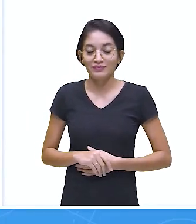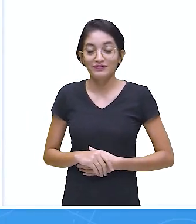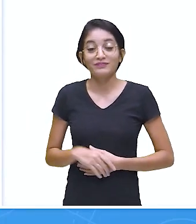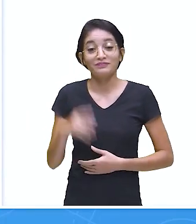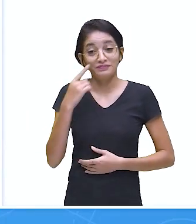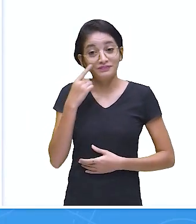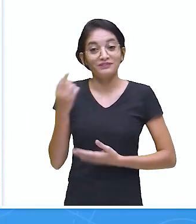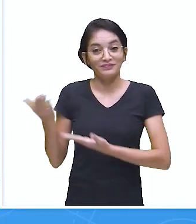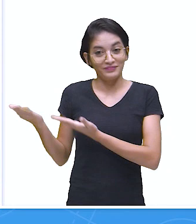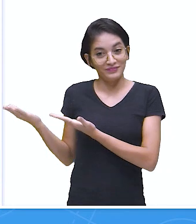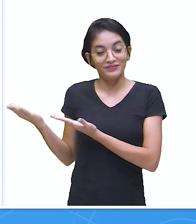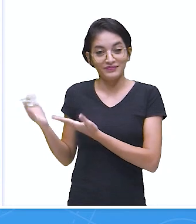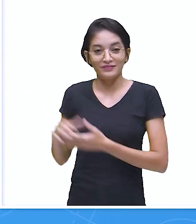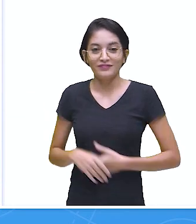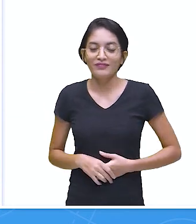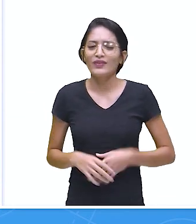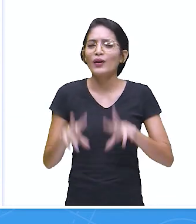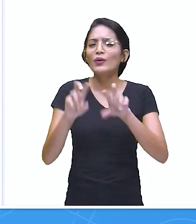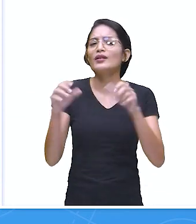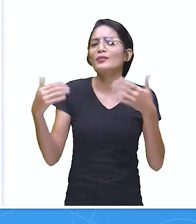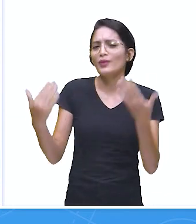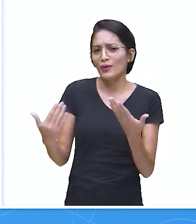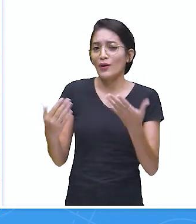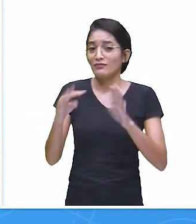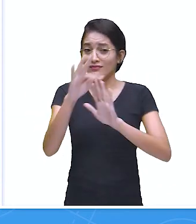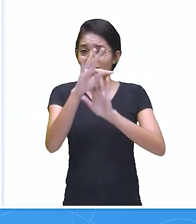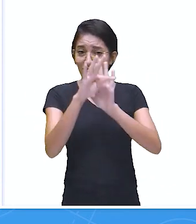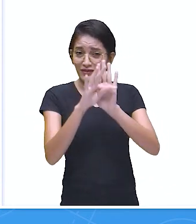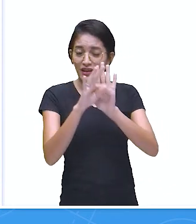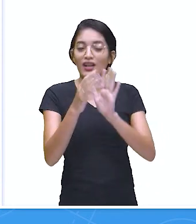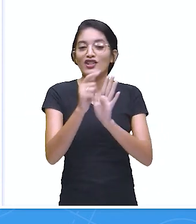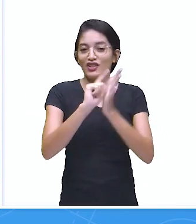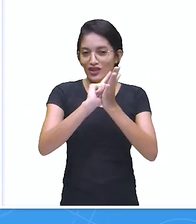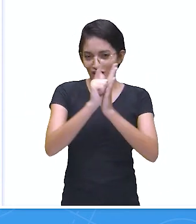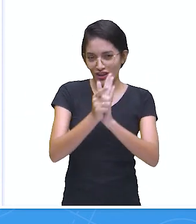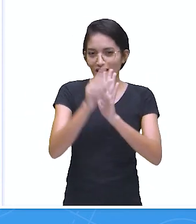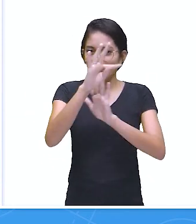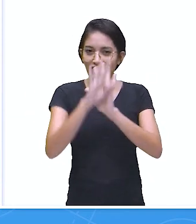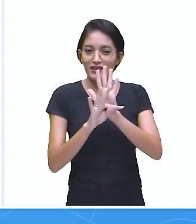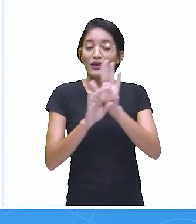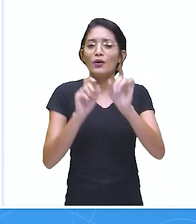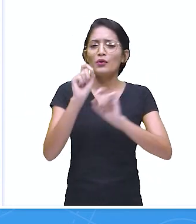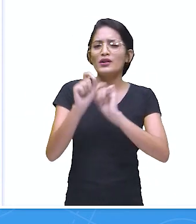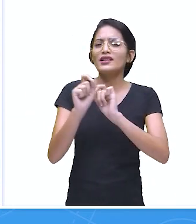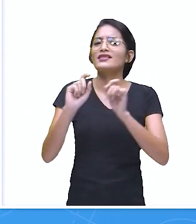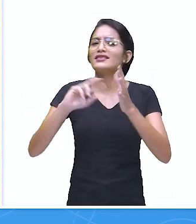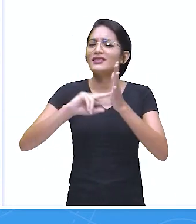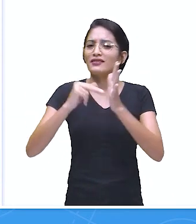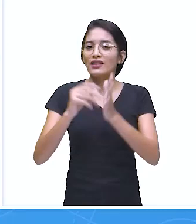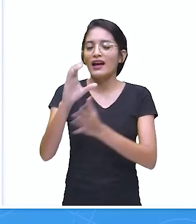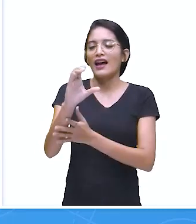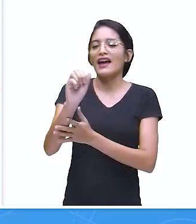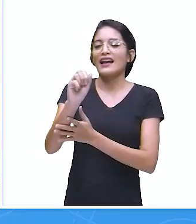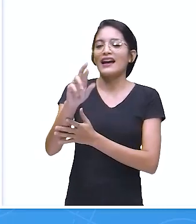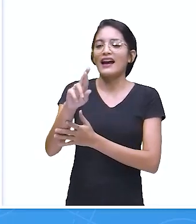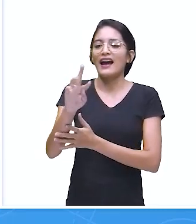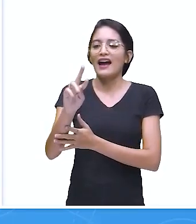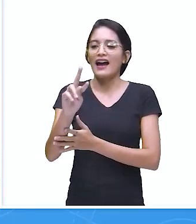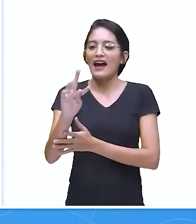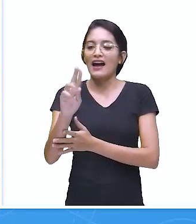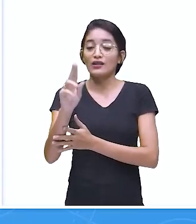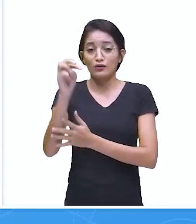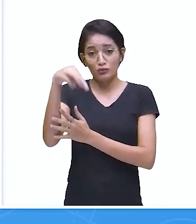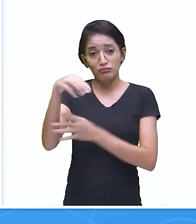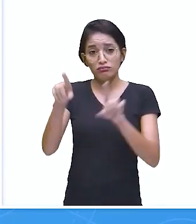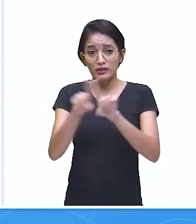Muito bem, vamos falar sobre gênero textual cartoon e charge. Você sabe o que é um cartoon? Você sabe o que é uma